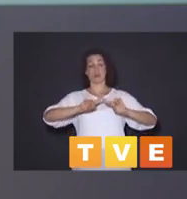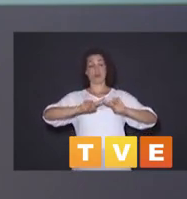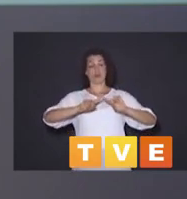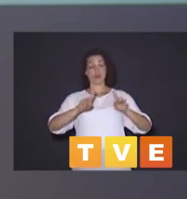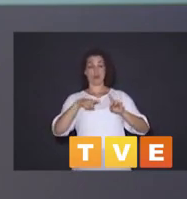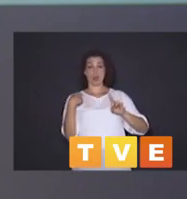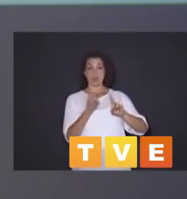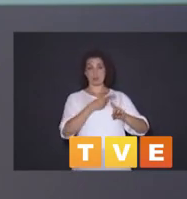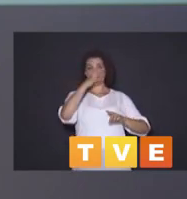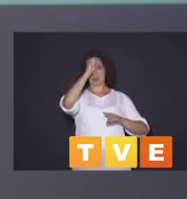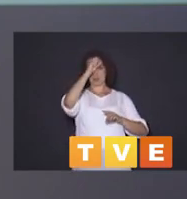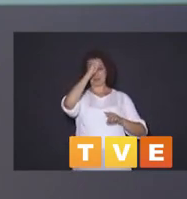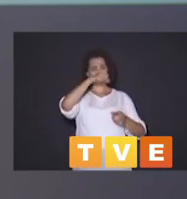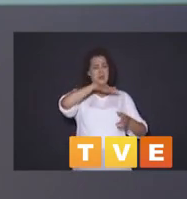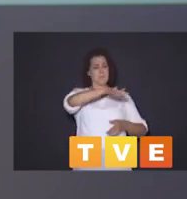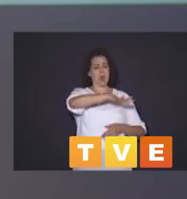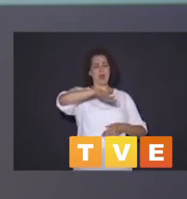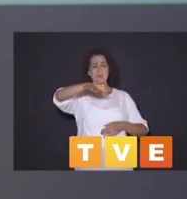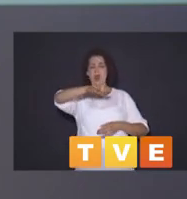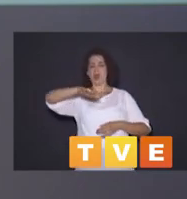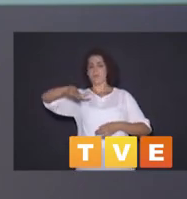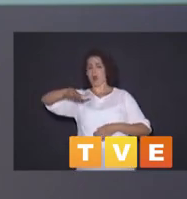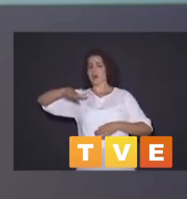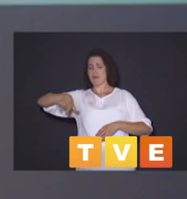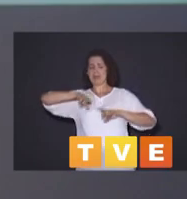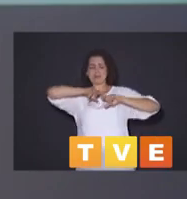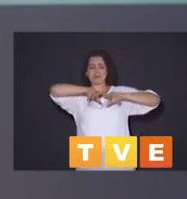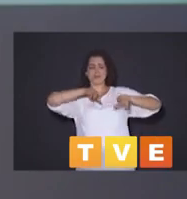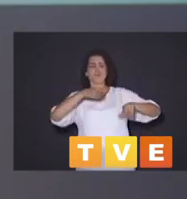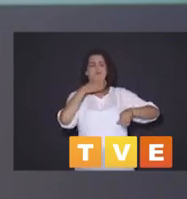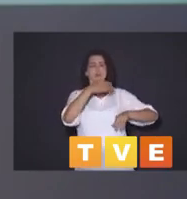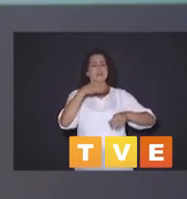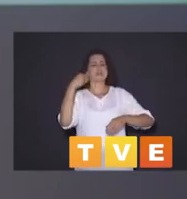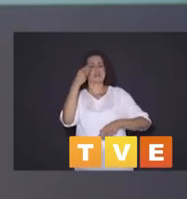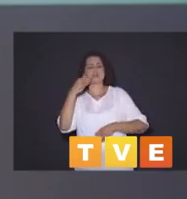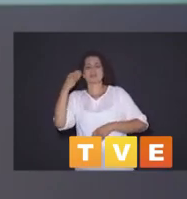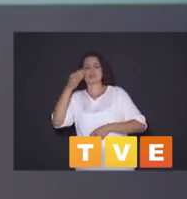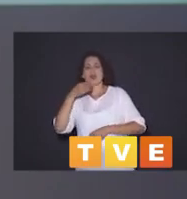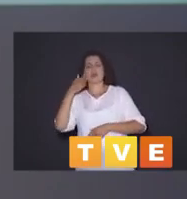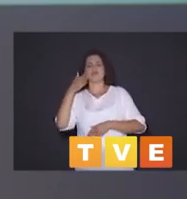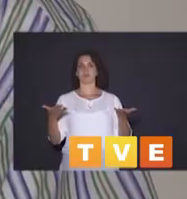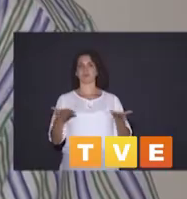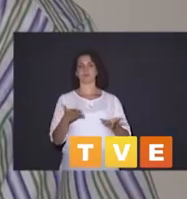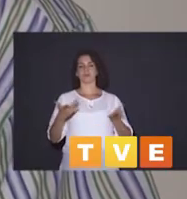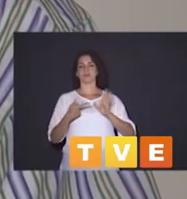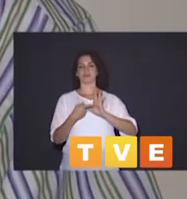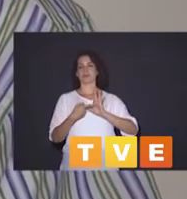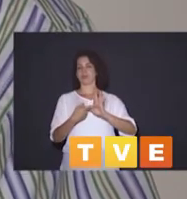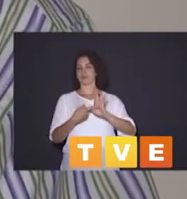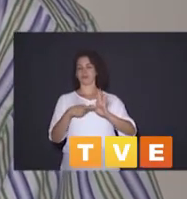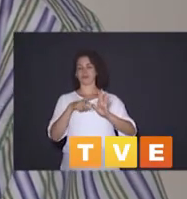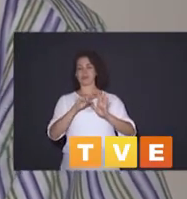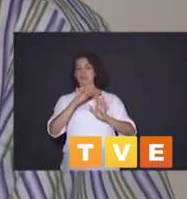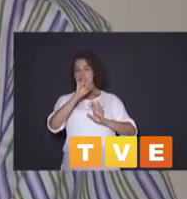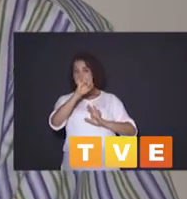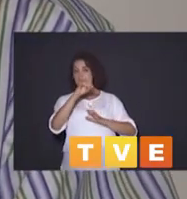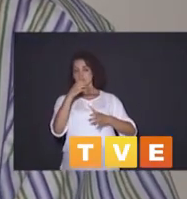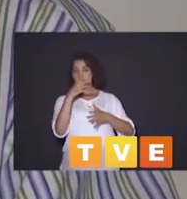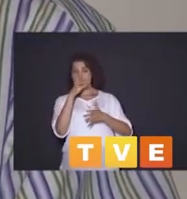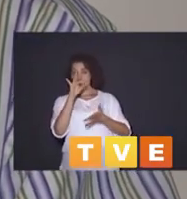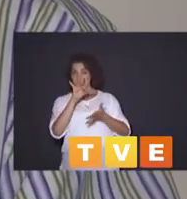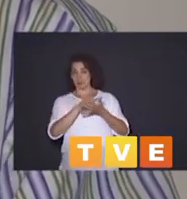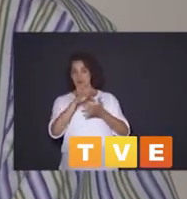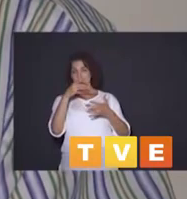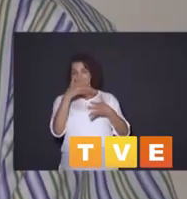espaços e em várias experiências pelas quais nós passamos ao longo da vida que se é verdade que a cidade